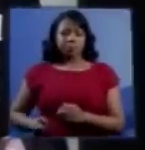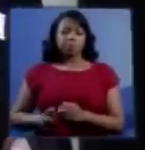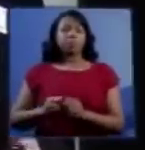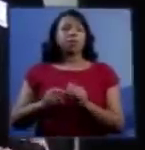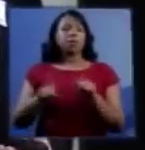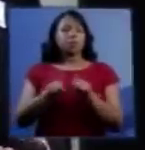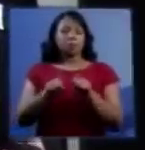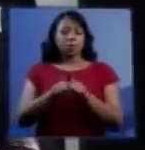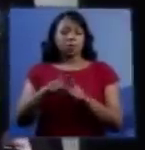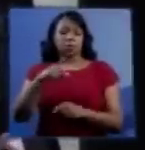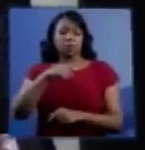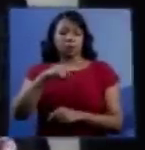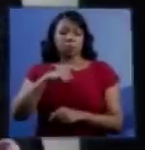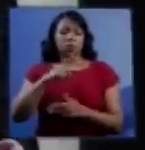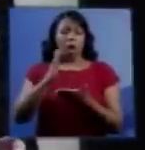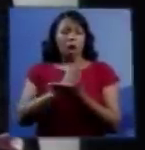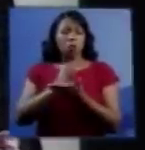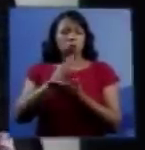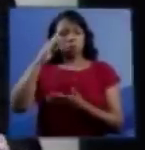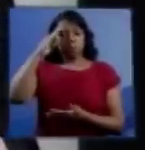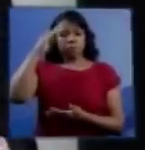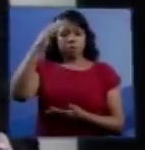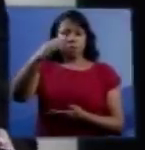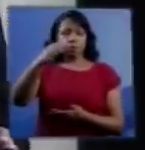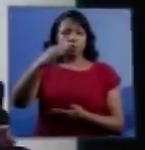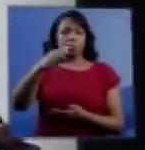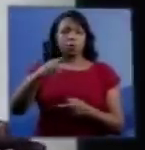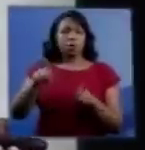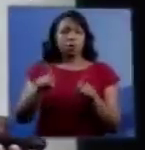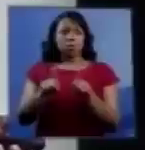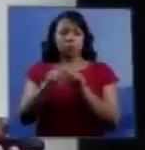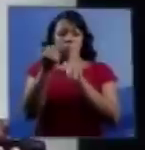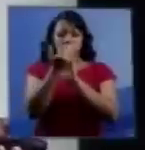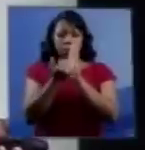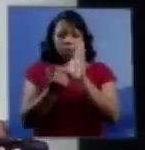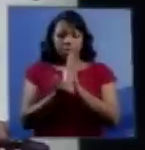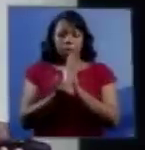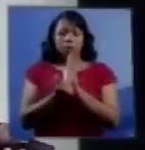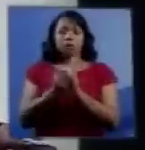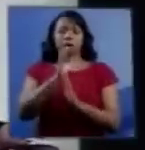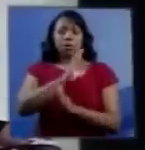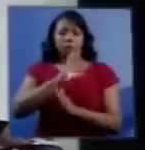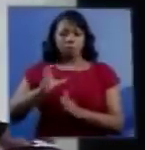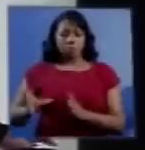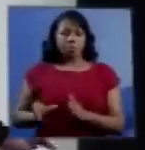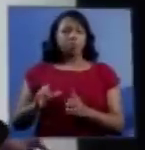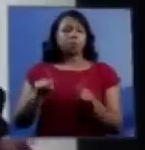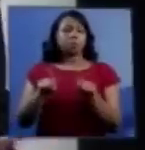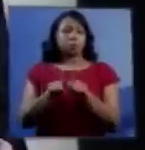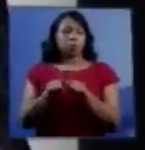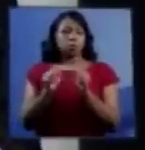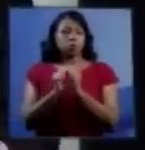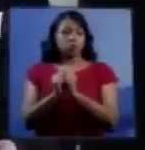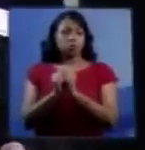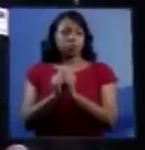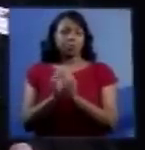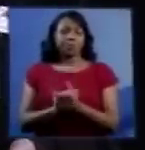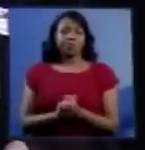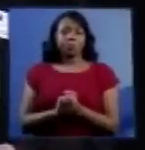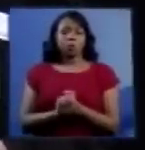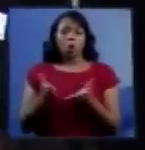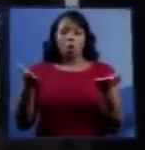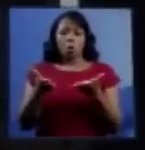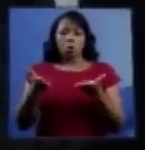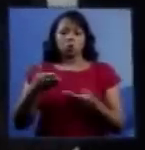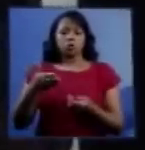partiremos também de alguns princípios elementos cristãos e hoje nós